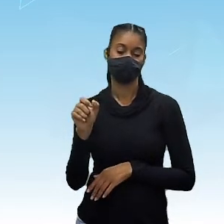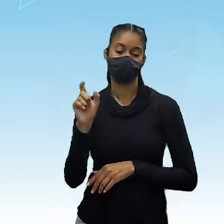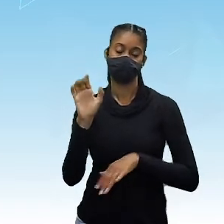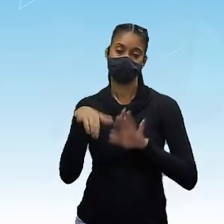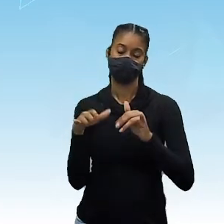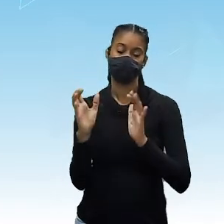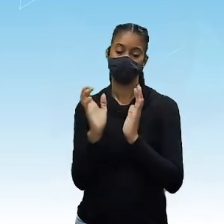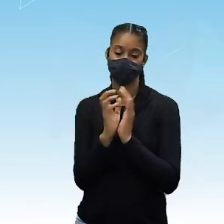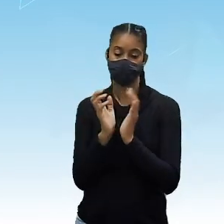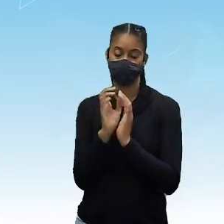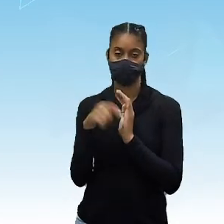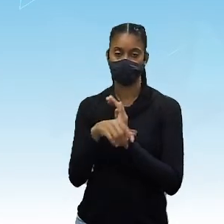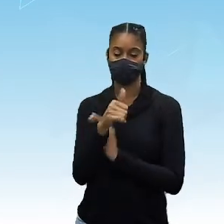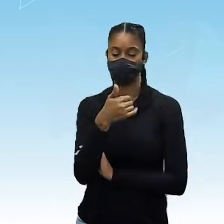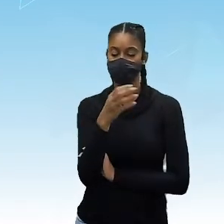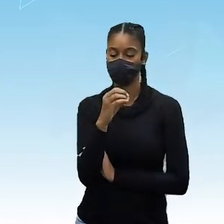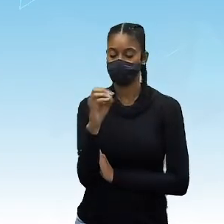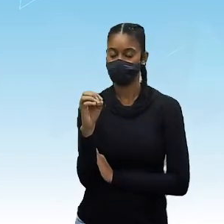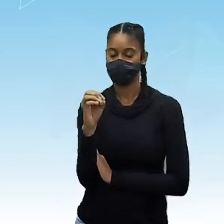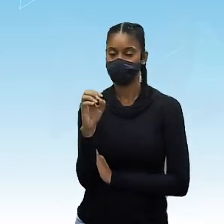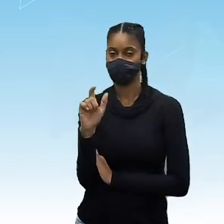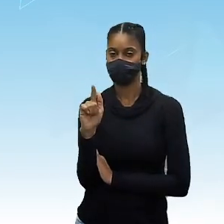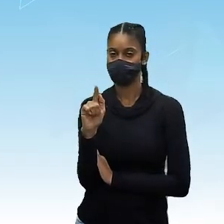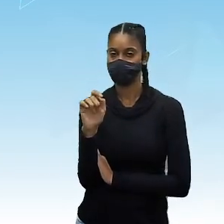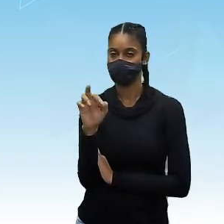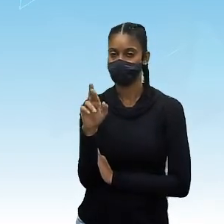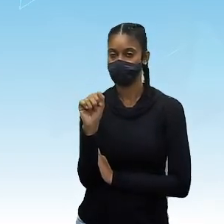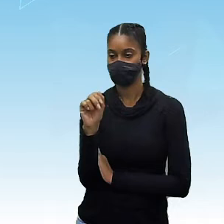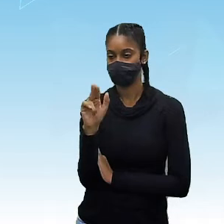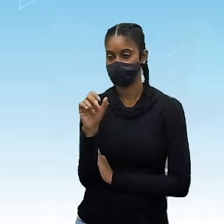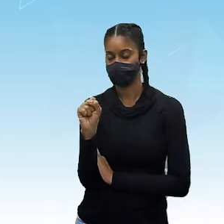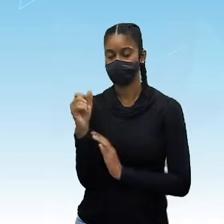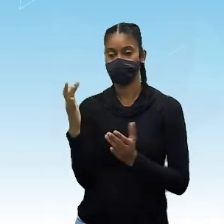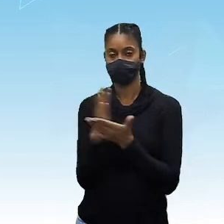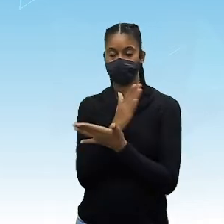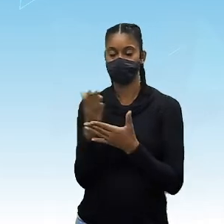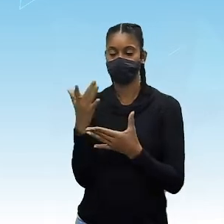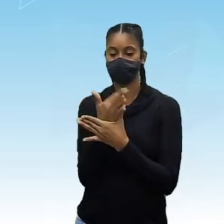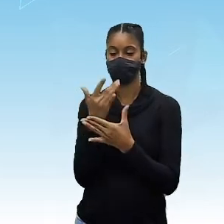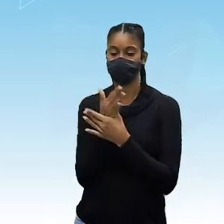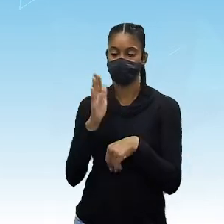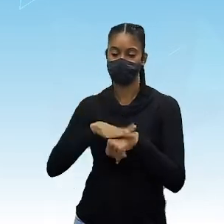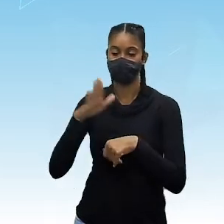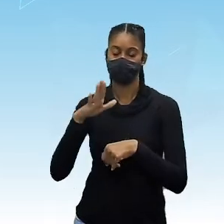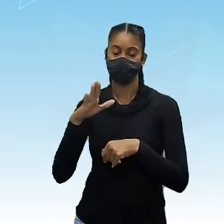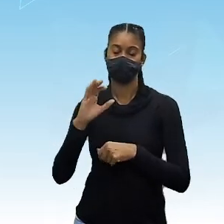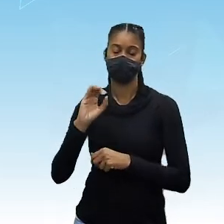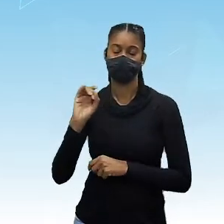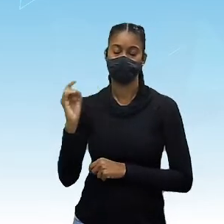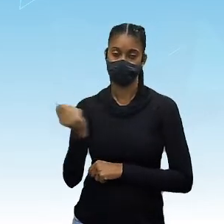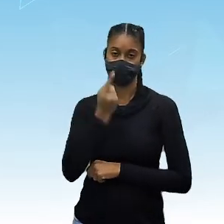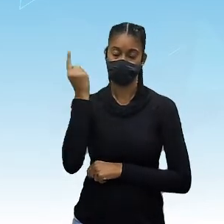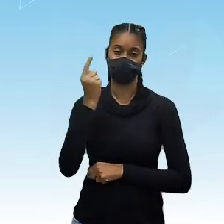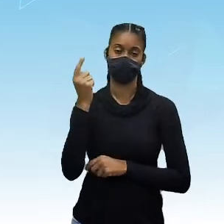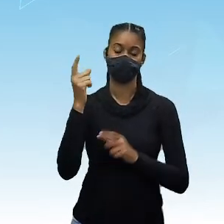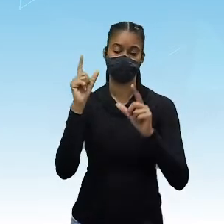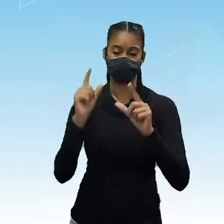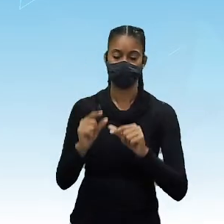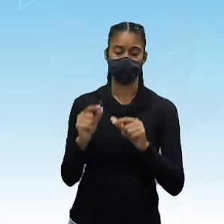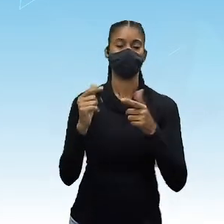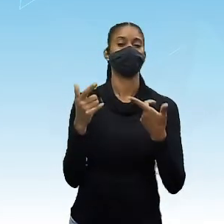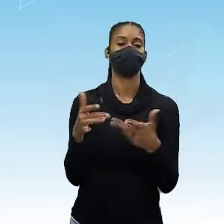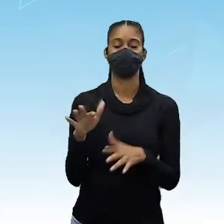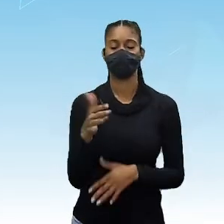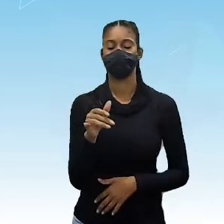Recife, 100 graus. Em Gravatá, né? Em algumas cidades mais altas, um pouquinho menos, mas mais ou menos